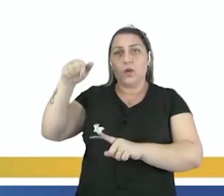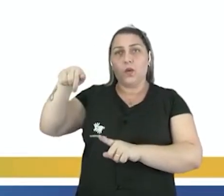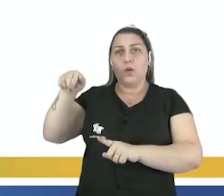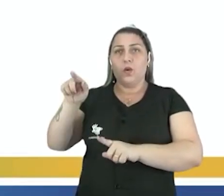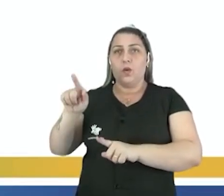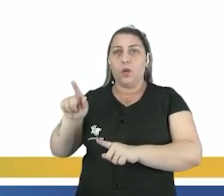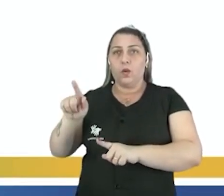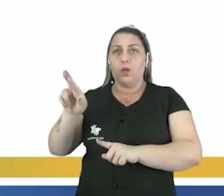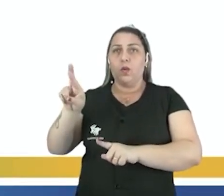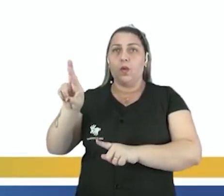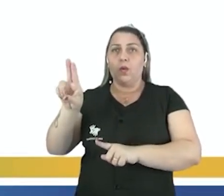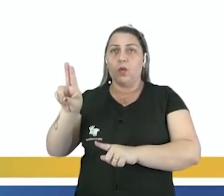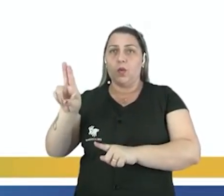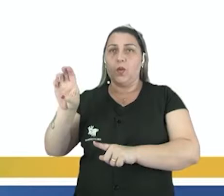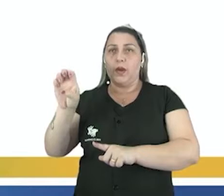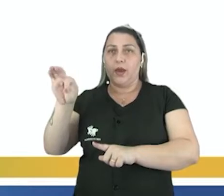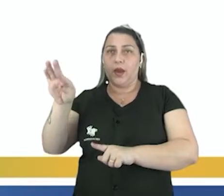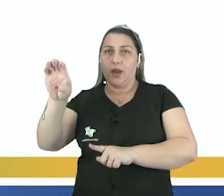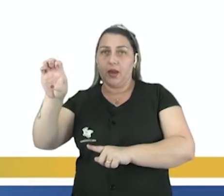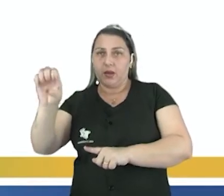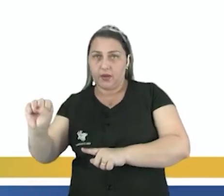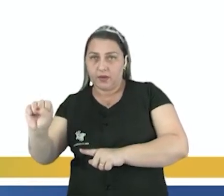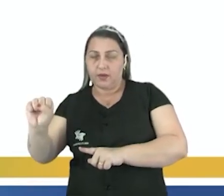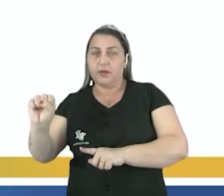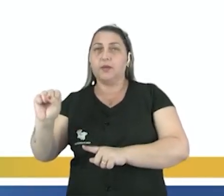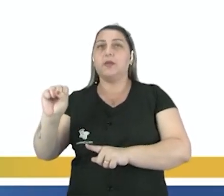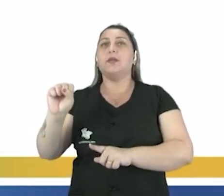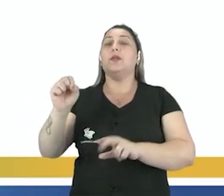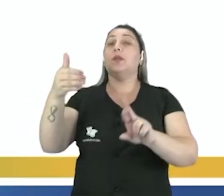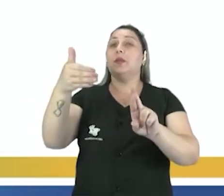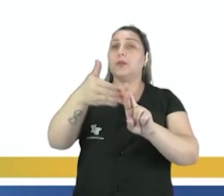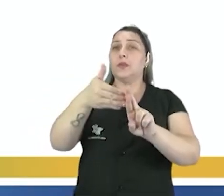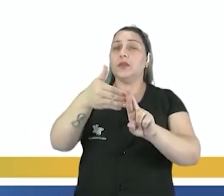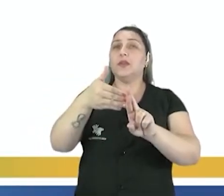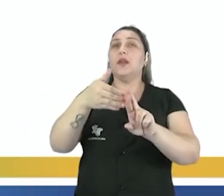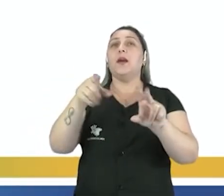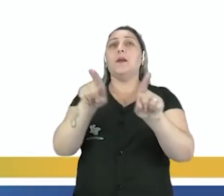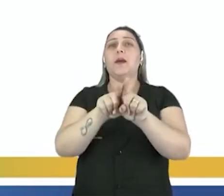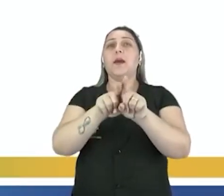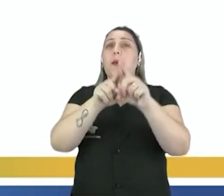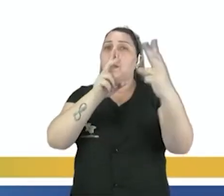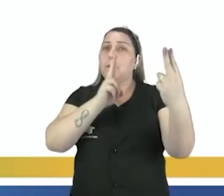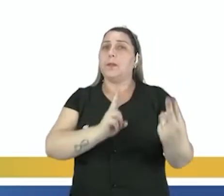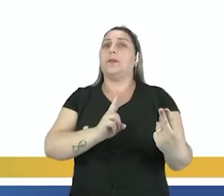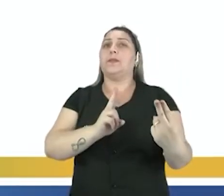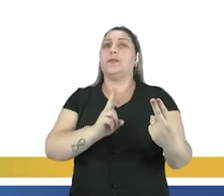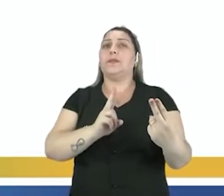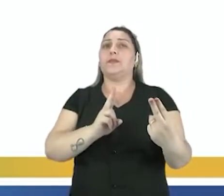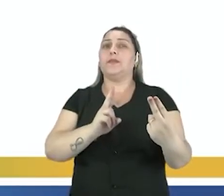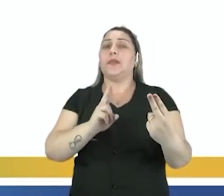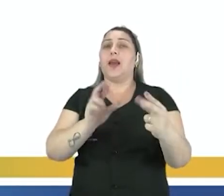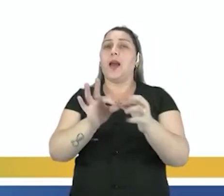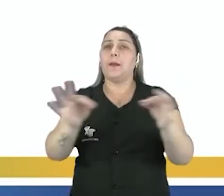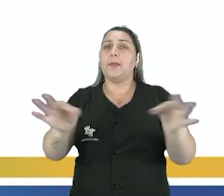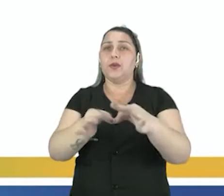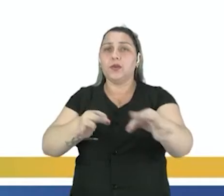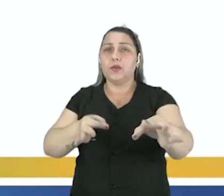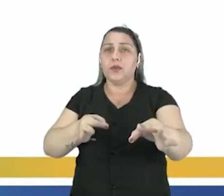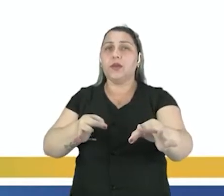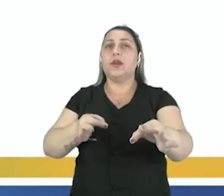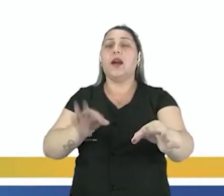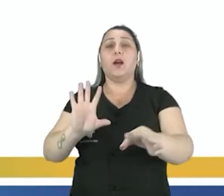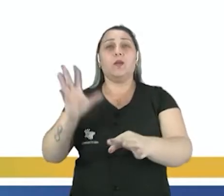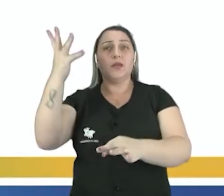ângulo aqui e esse ângulo aqui formam um par de ângulos correspondentes. E eles valem a mesma coisa em relação à medida. A mesma